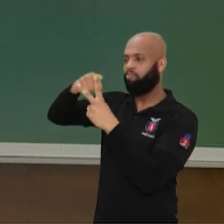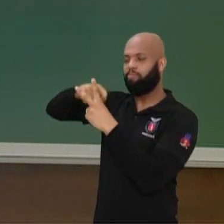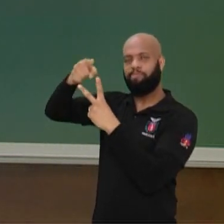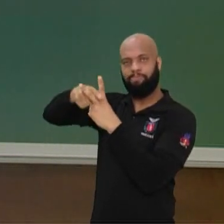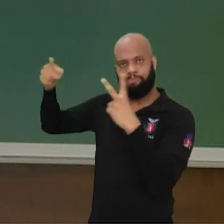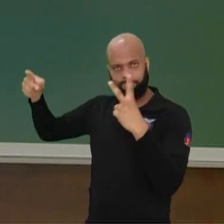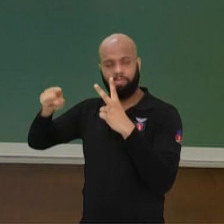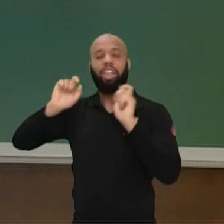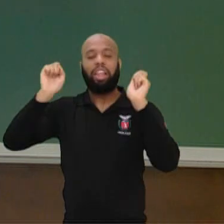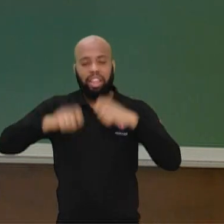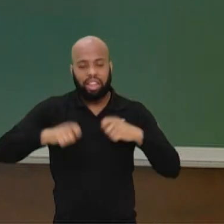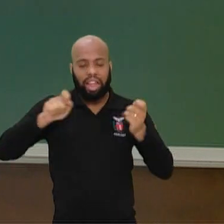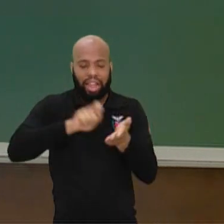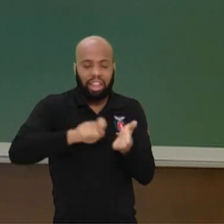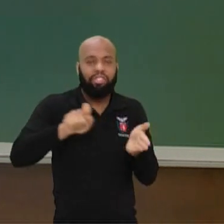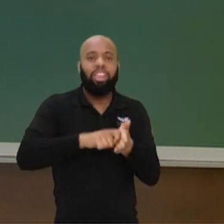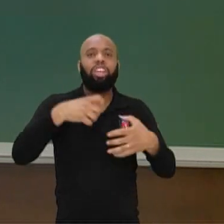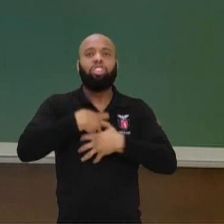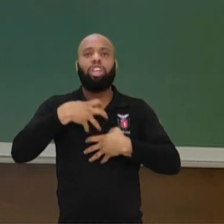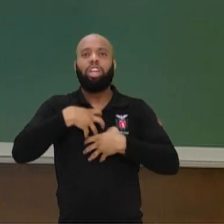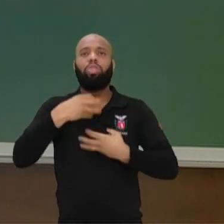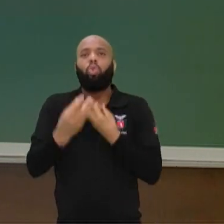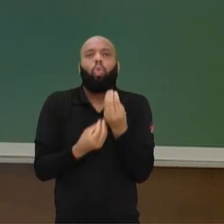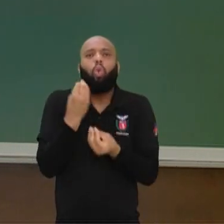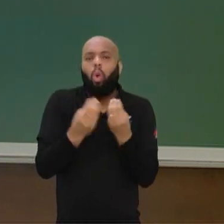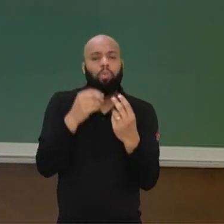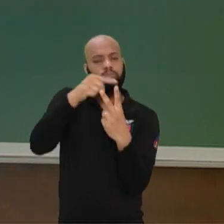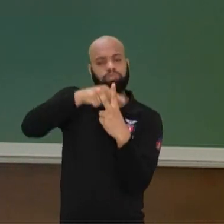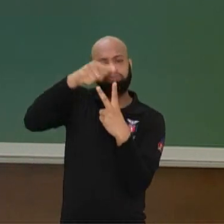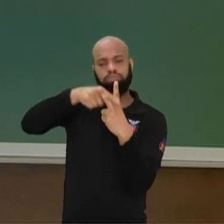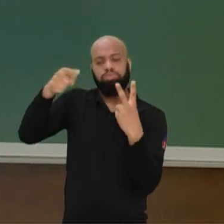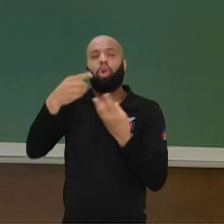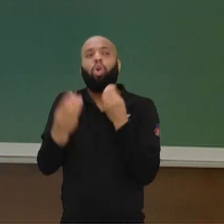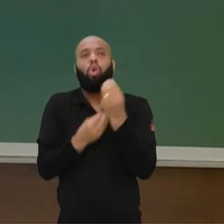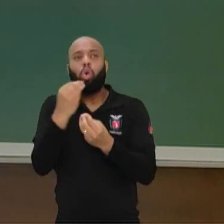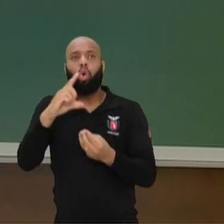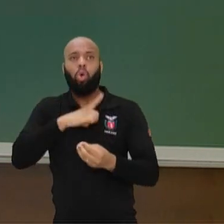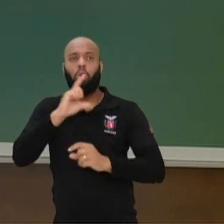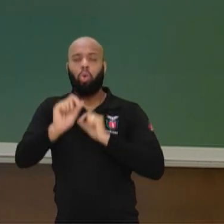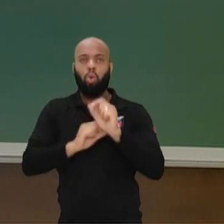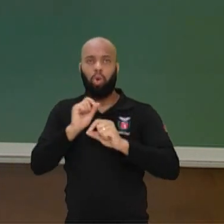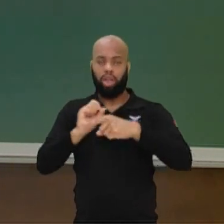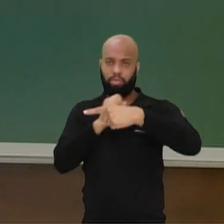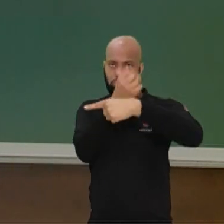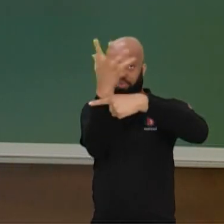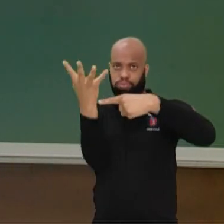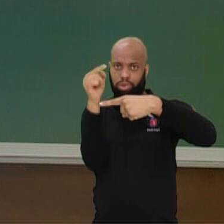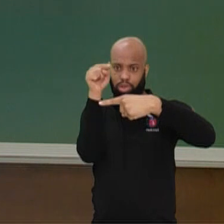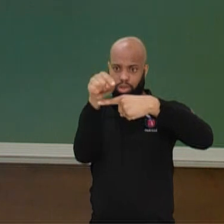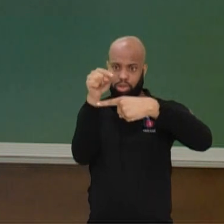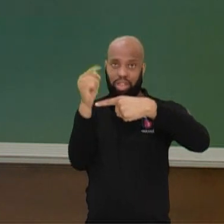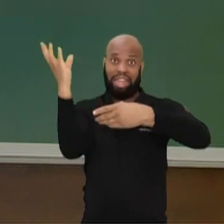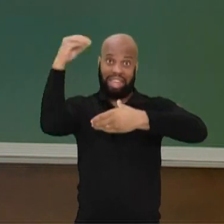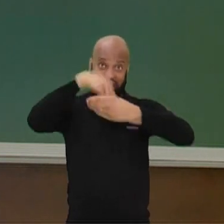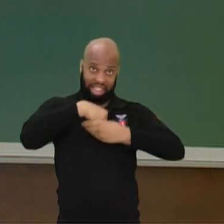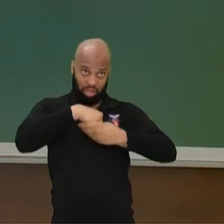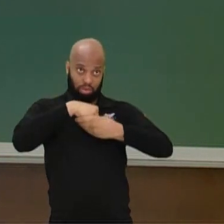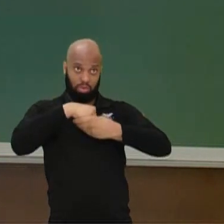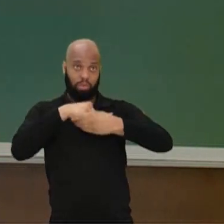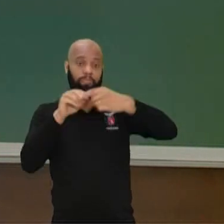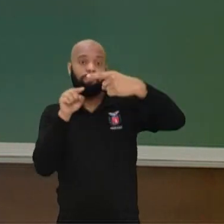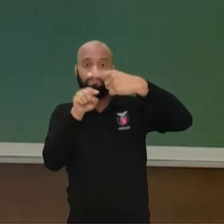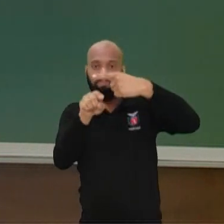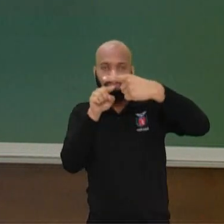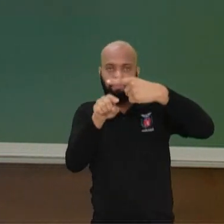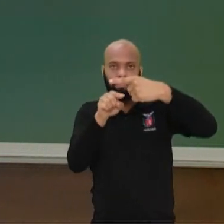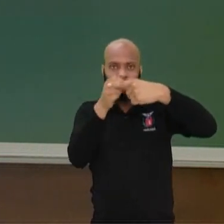Então, eu posso escrever a potência na forma de raiz. Como que isso vai ficar? O numerador vai ficar dentro da raiz, o